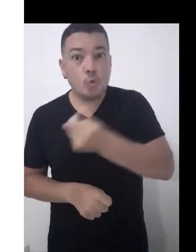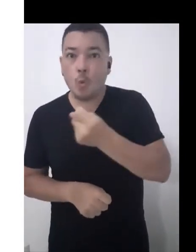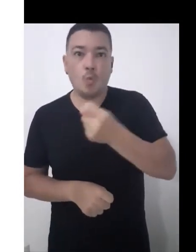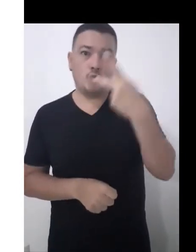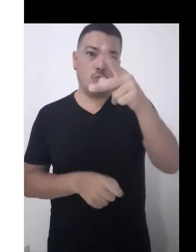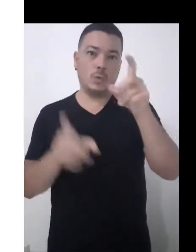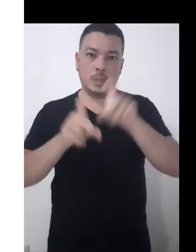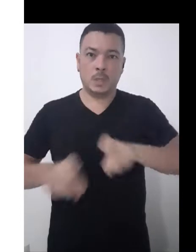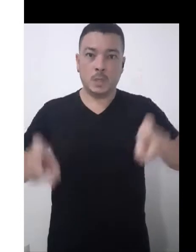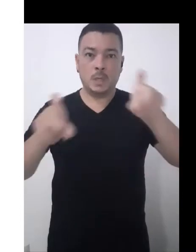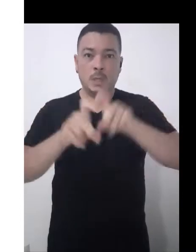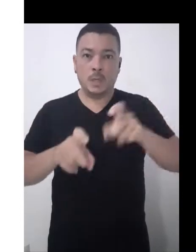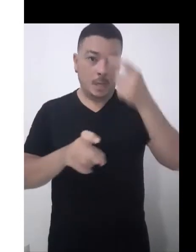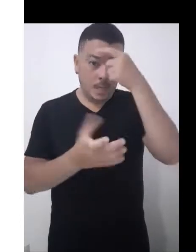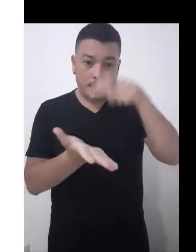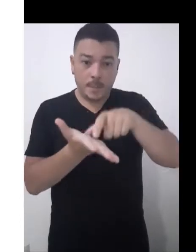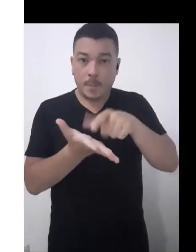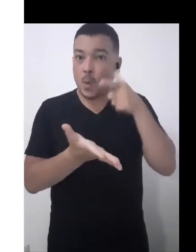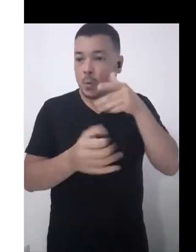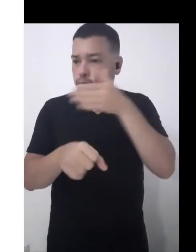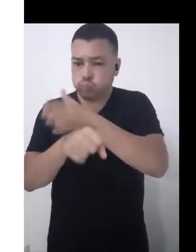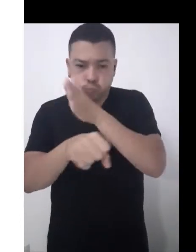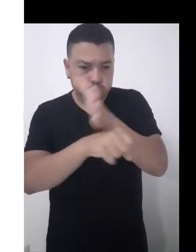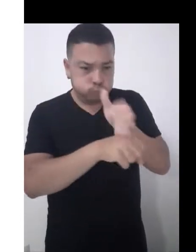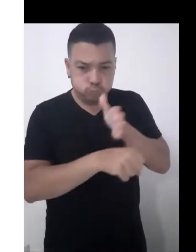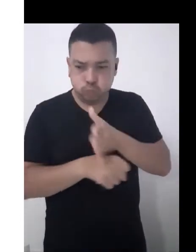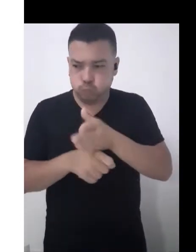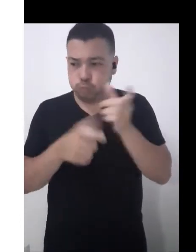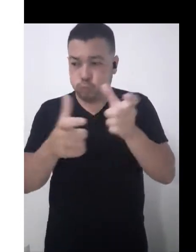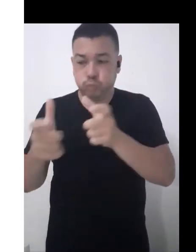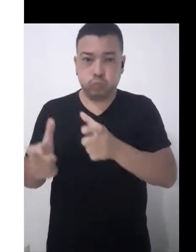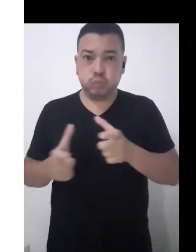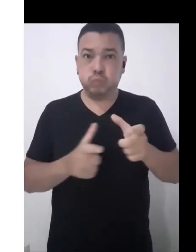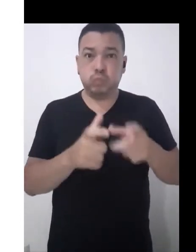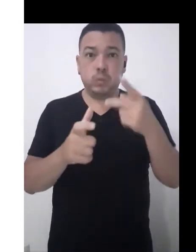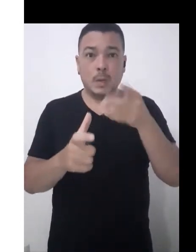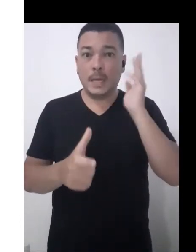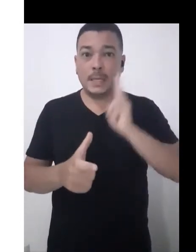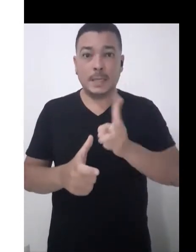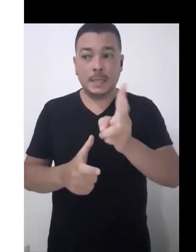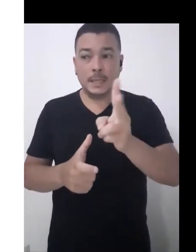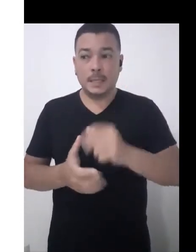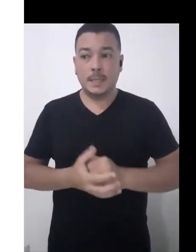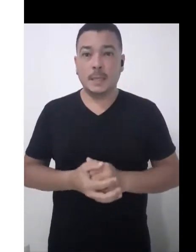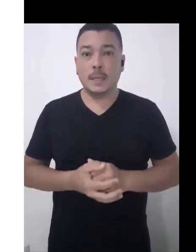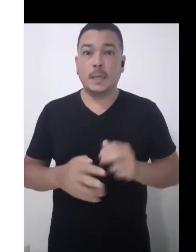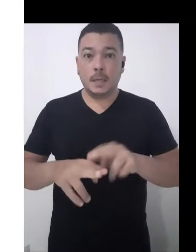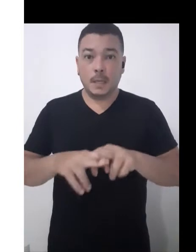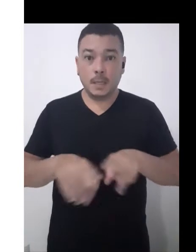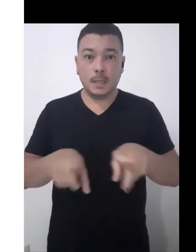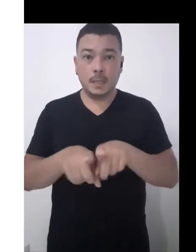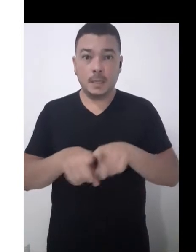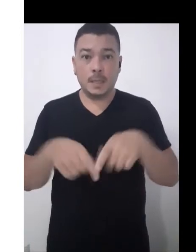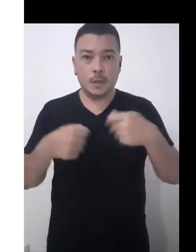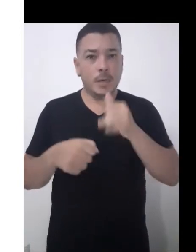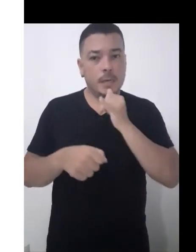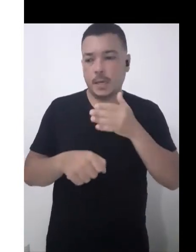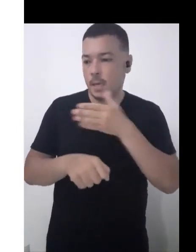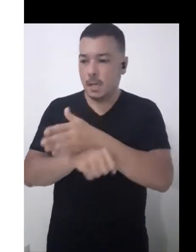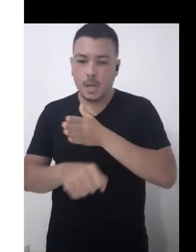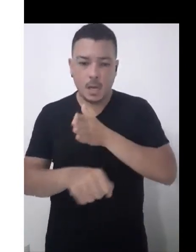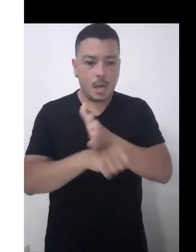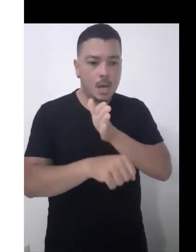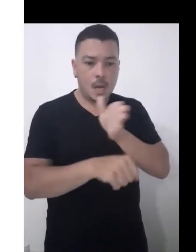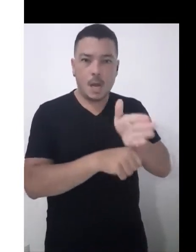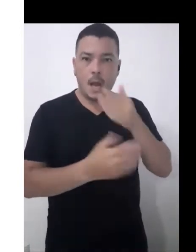Isso quer dizer que é uma memória que eu consigo acessar diretamente a posição que eu preciso de uma vez só. Eu não preciso trafegar, ir por uma série de